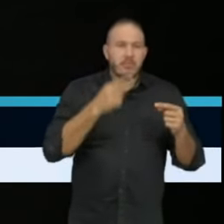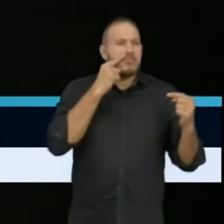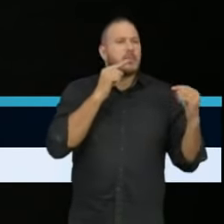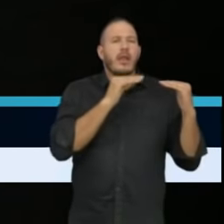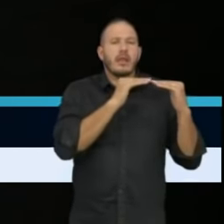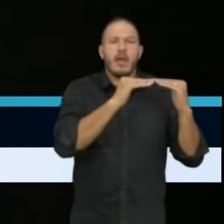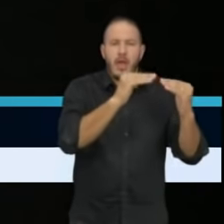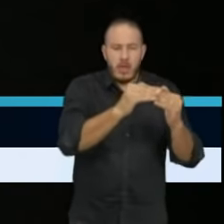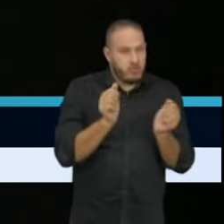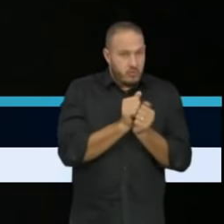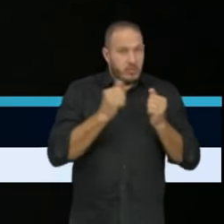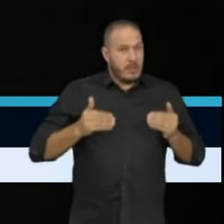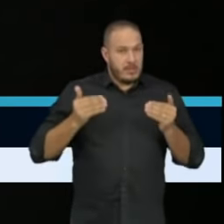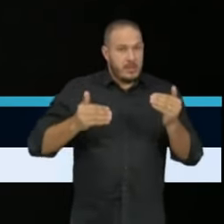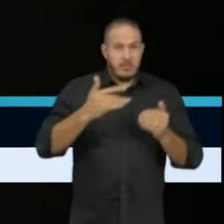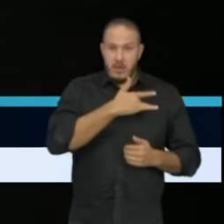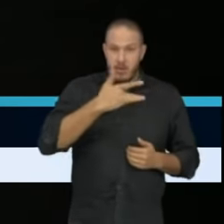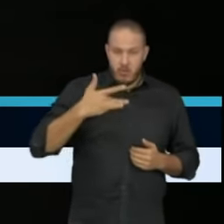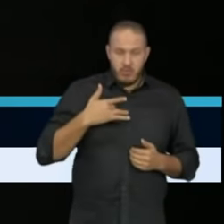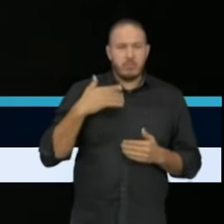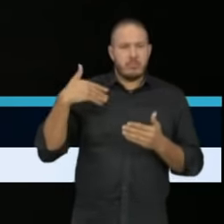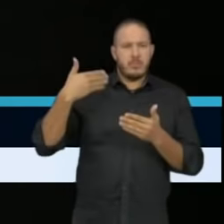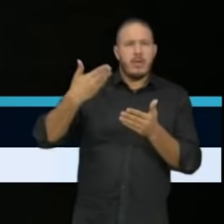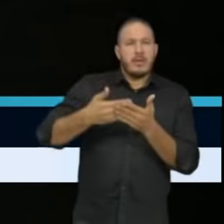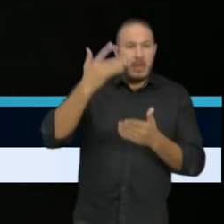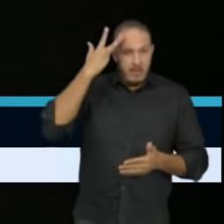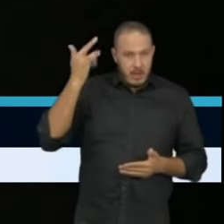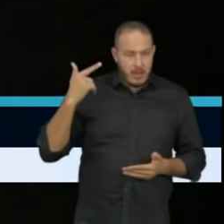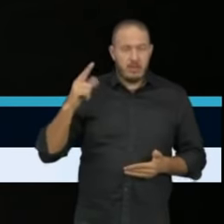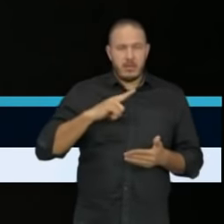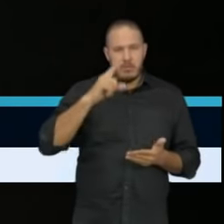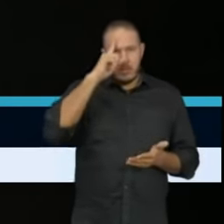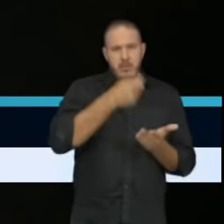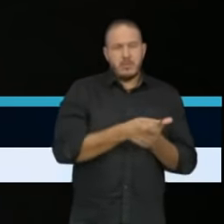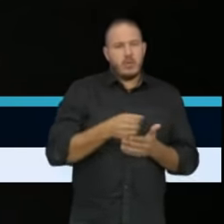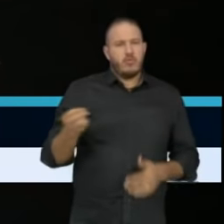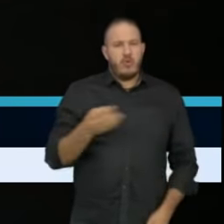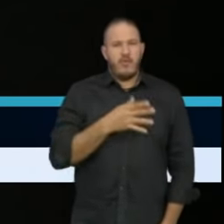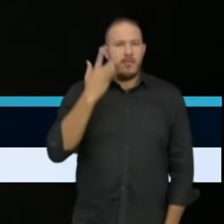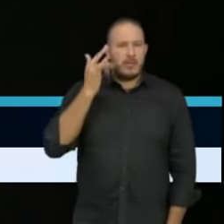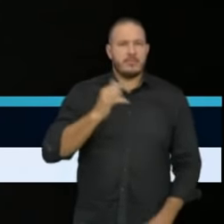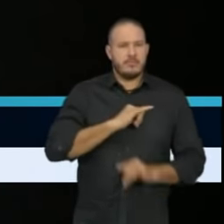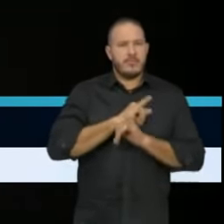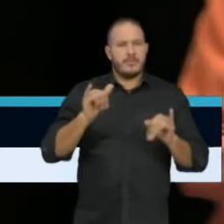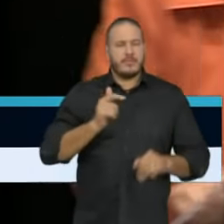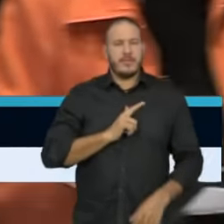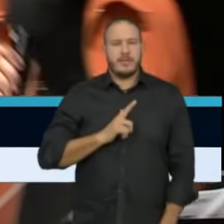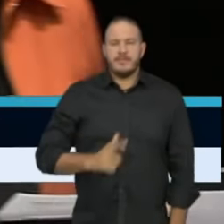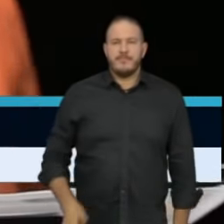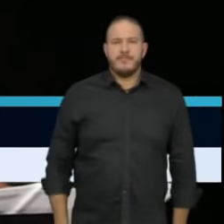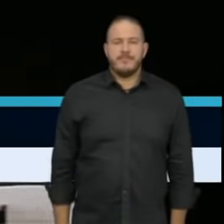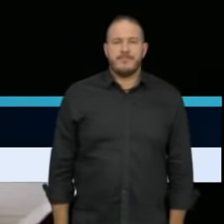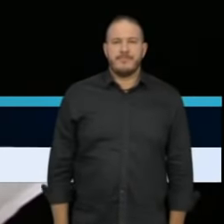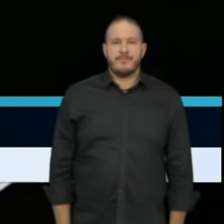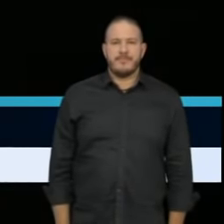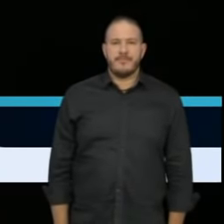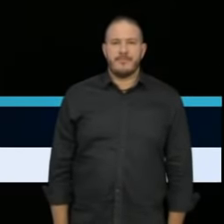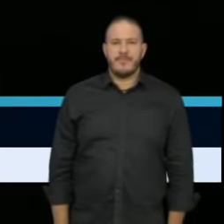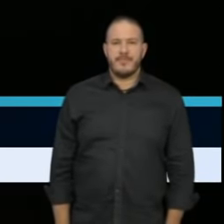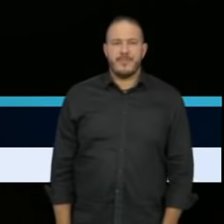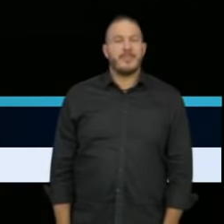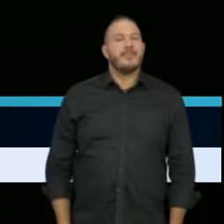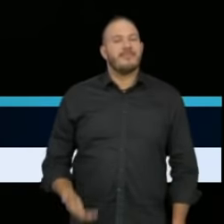até amanhã nós temos uma determinação nova. Doutora Helena Santo. Eu só quero